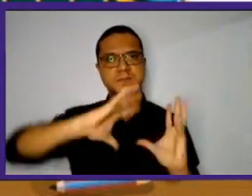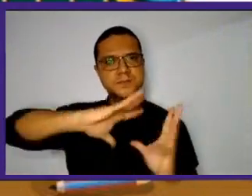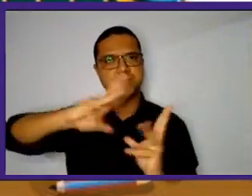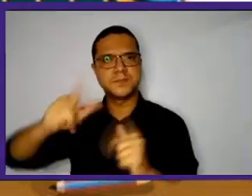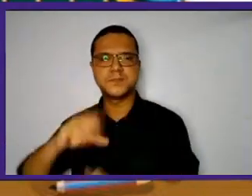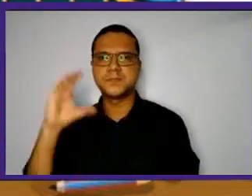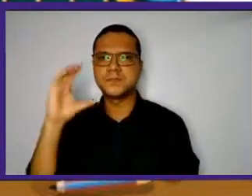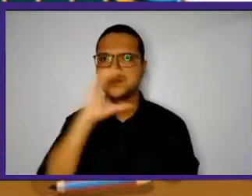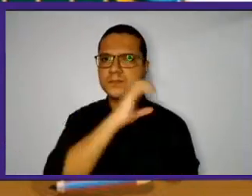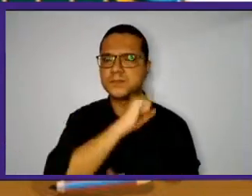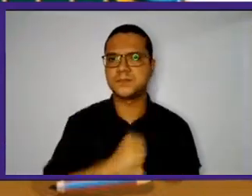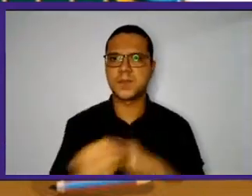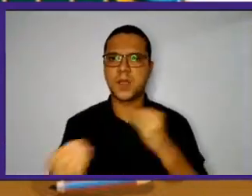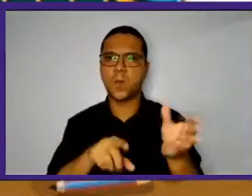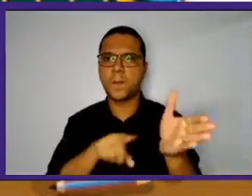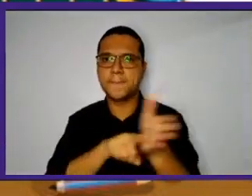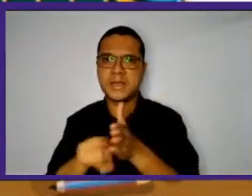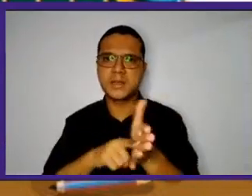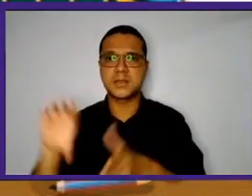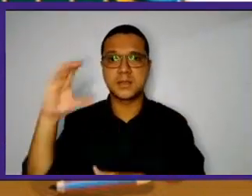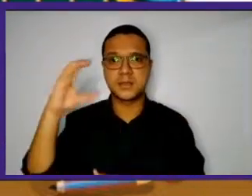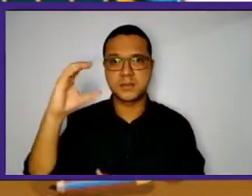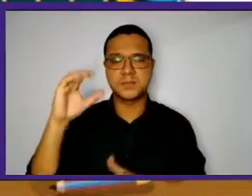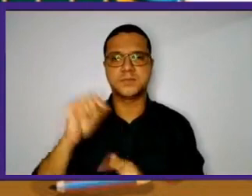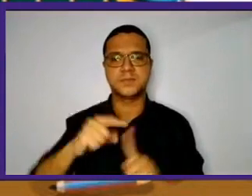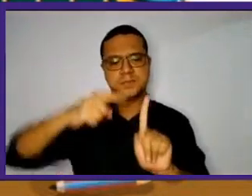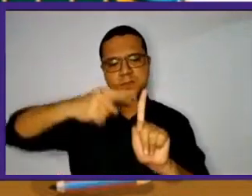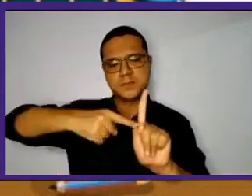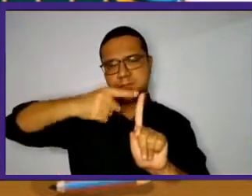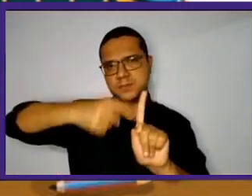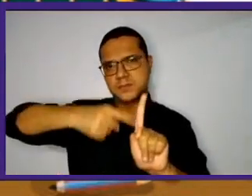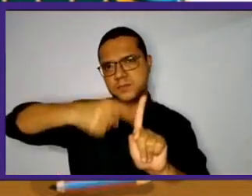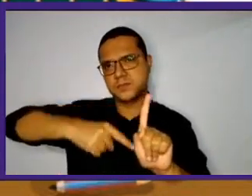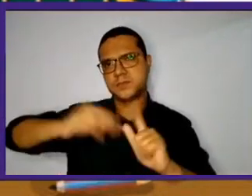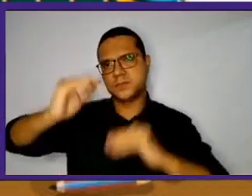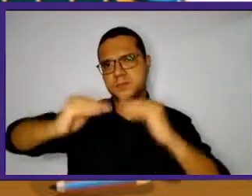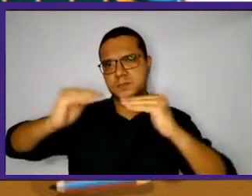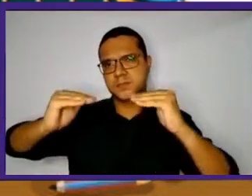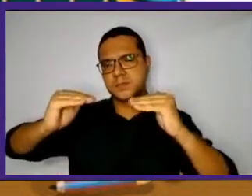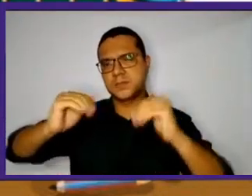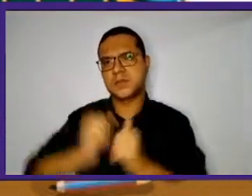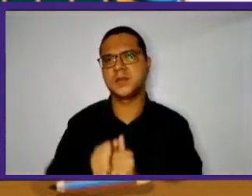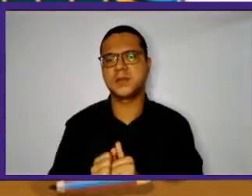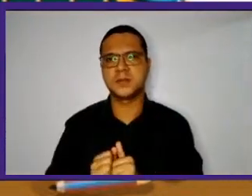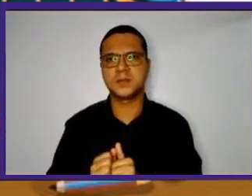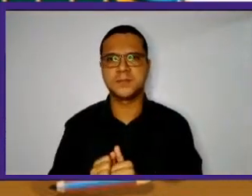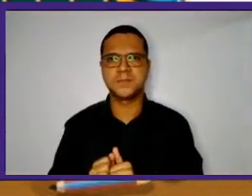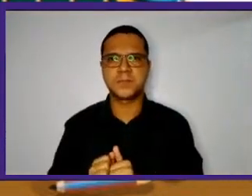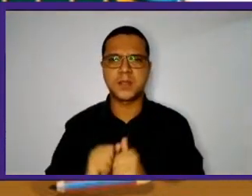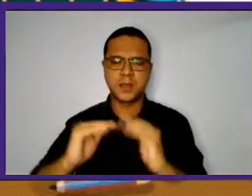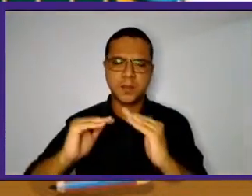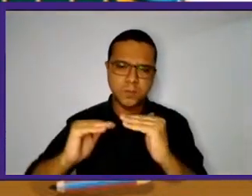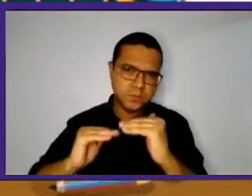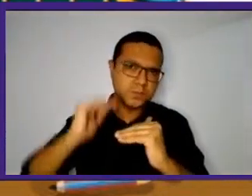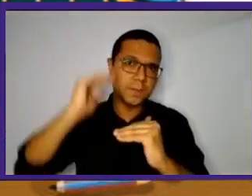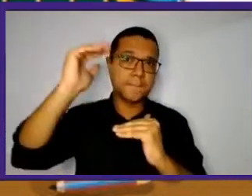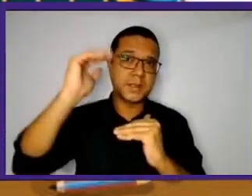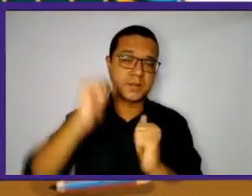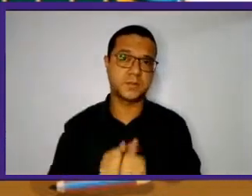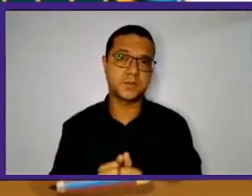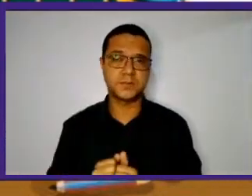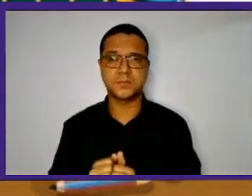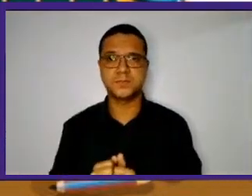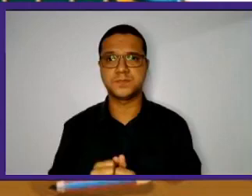global. Segundo pesquisas científicas, a temperatura média da Terra nos últimos 100 anos sofreu uma elevação de cerca de